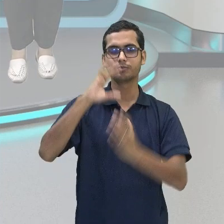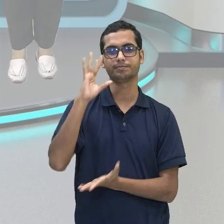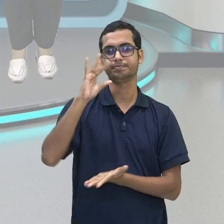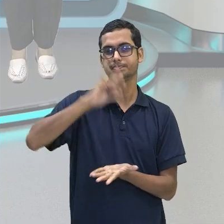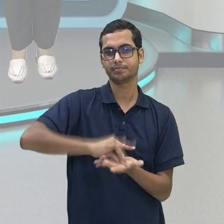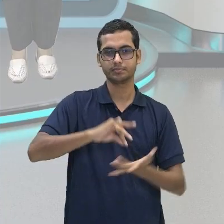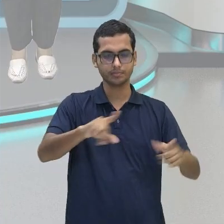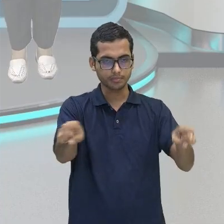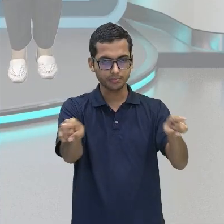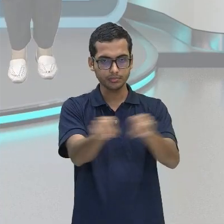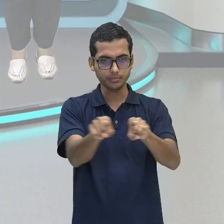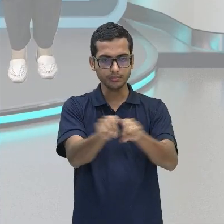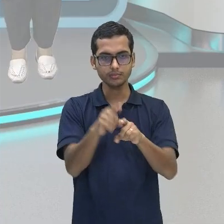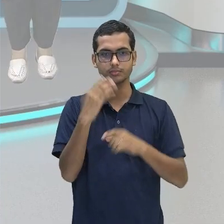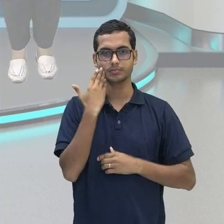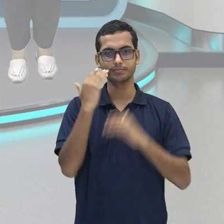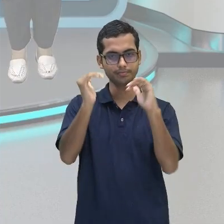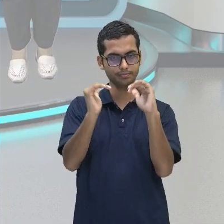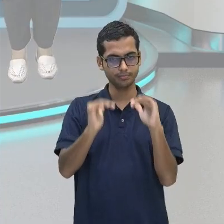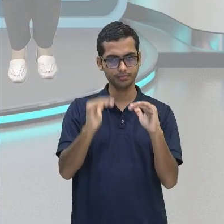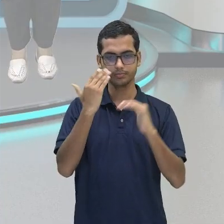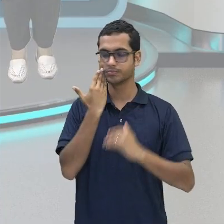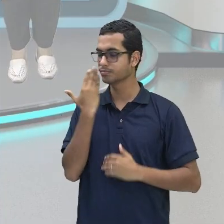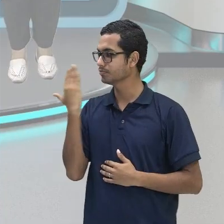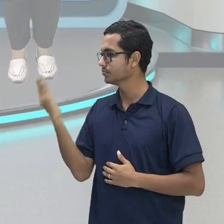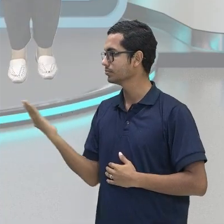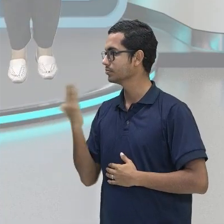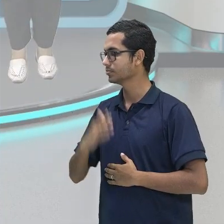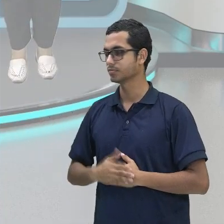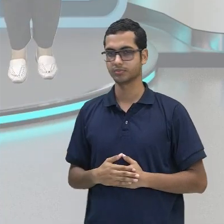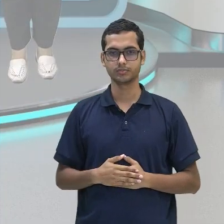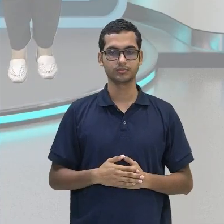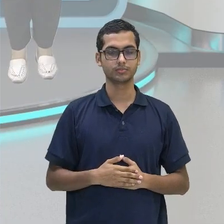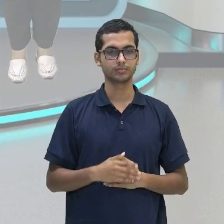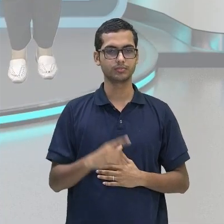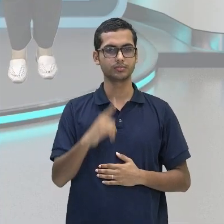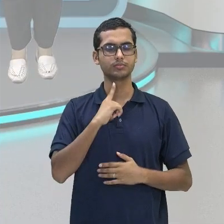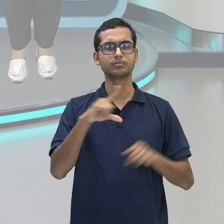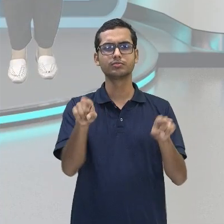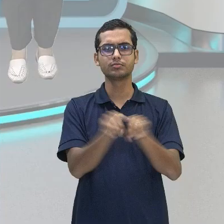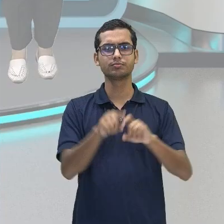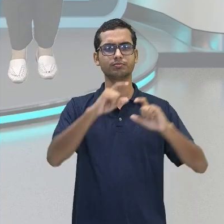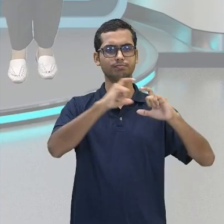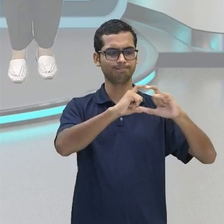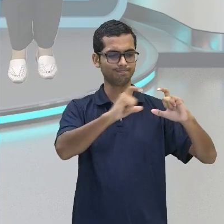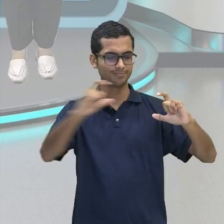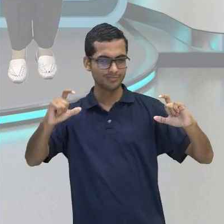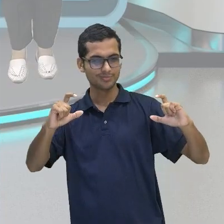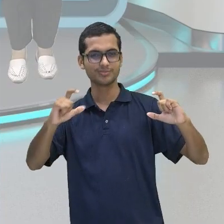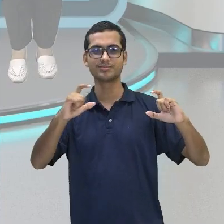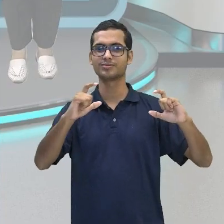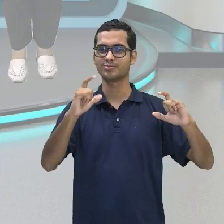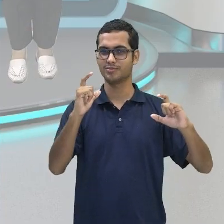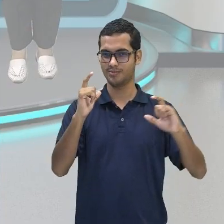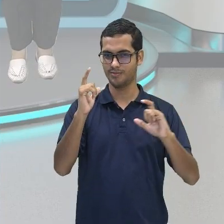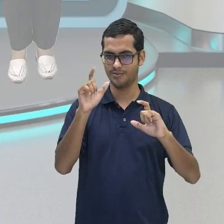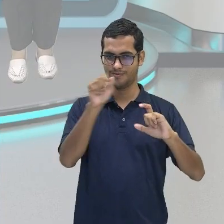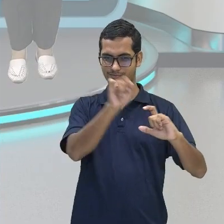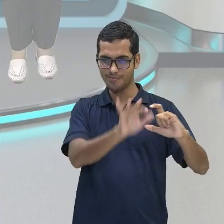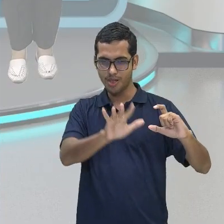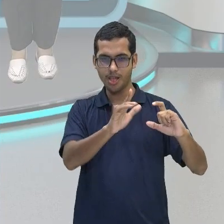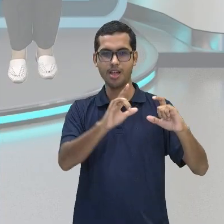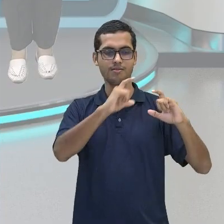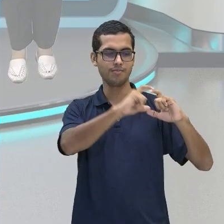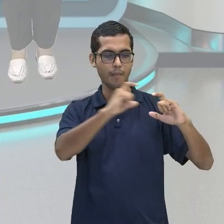parte mais abaixo do nosso cenário, observamos aí uma tira em quadrinhos, observamos a menina falando ali sobre o pôr